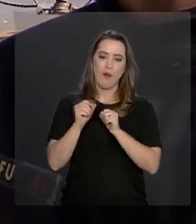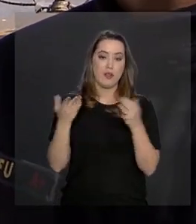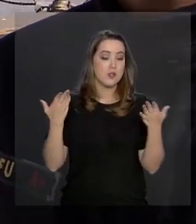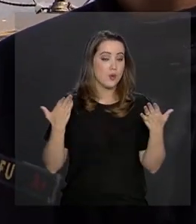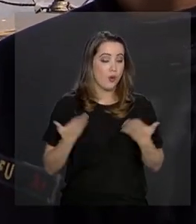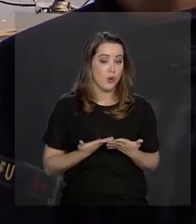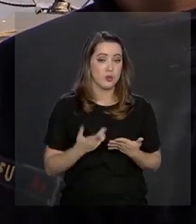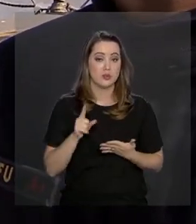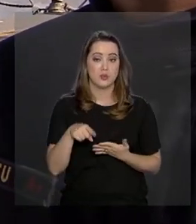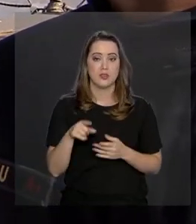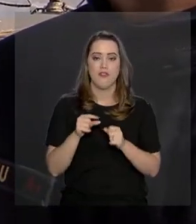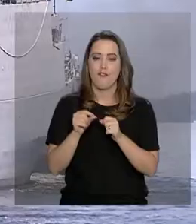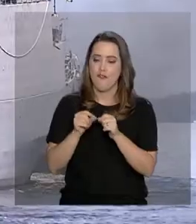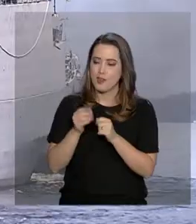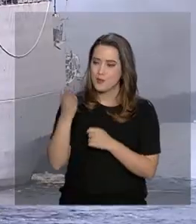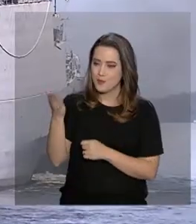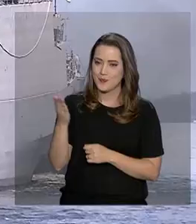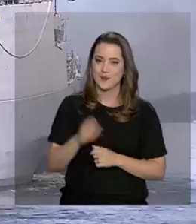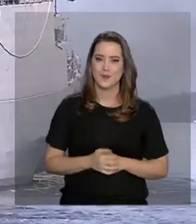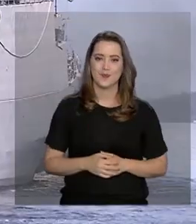hoje passa por ele.